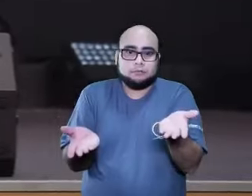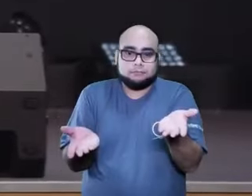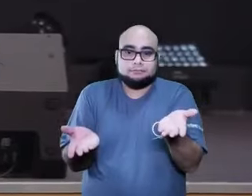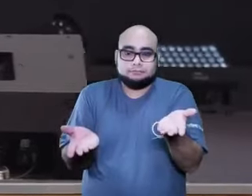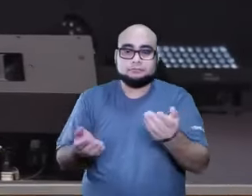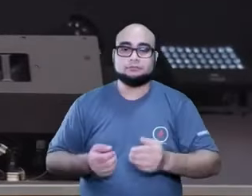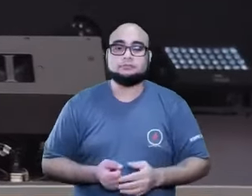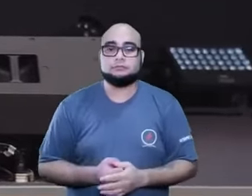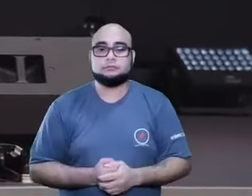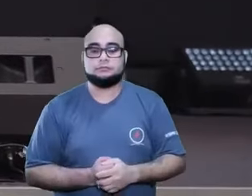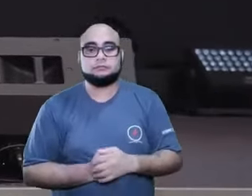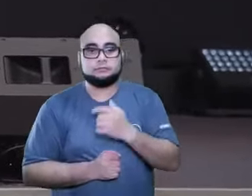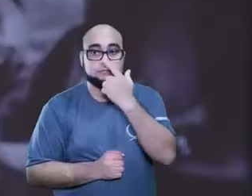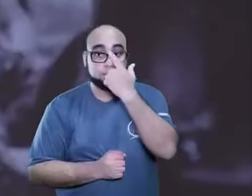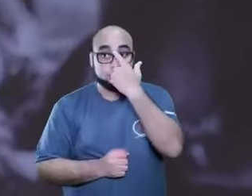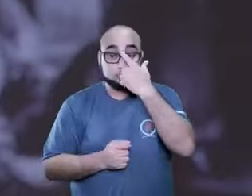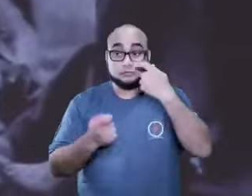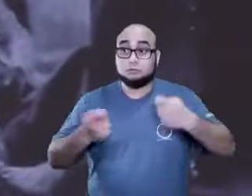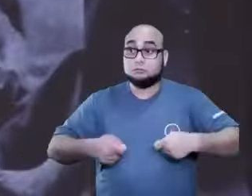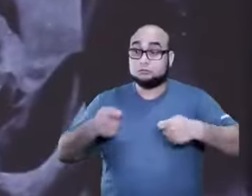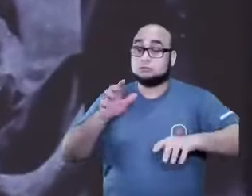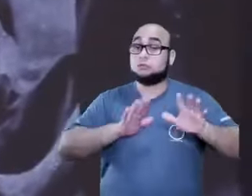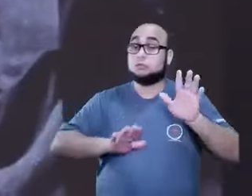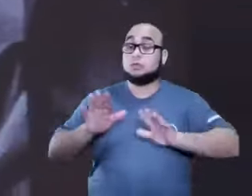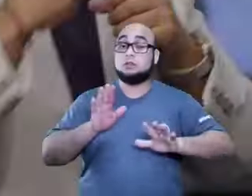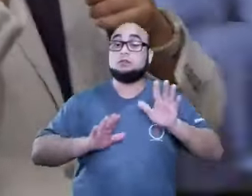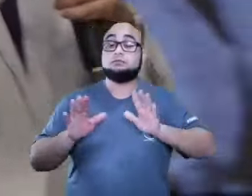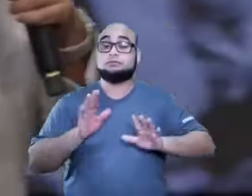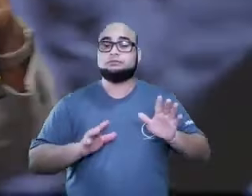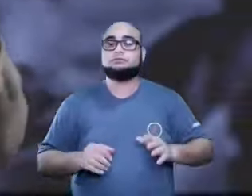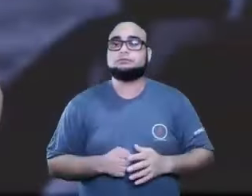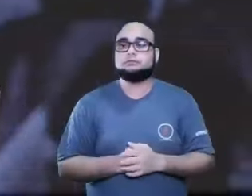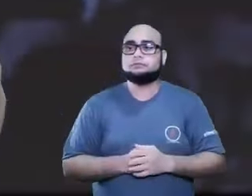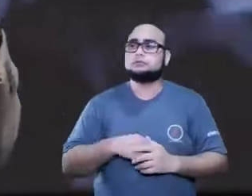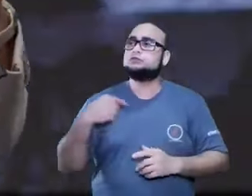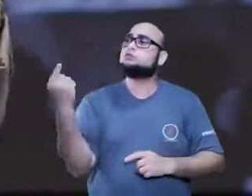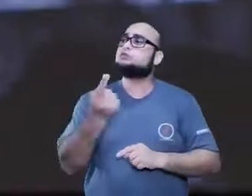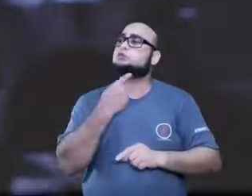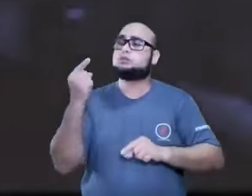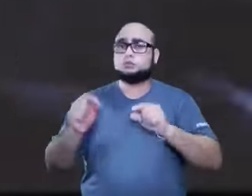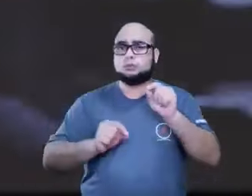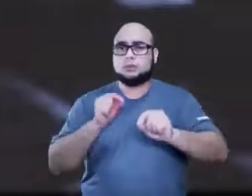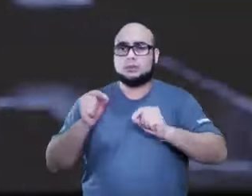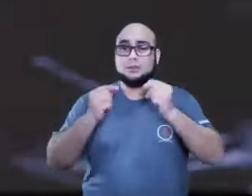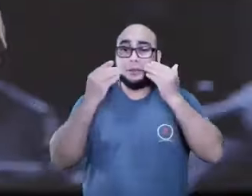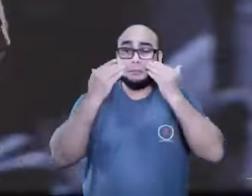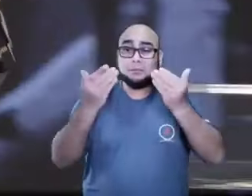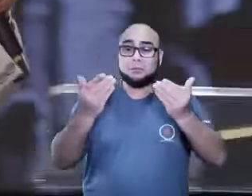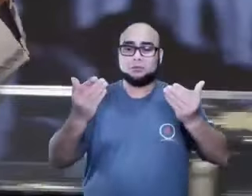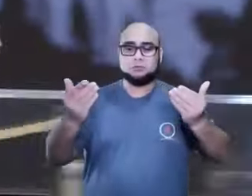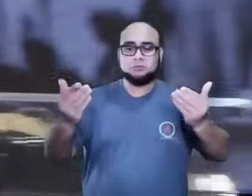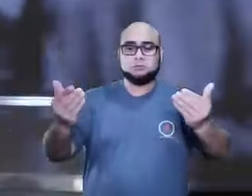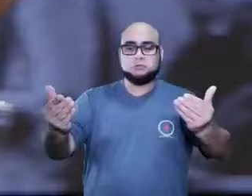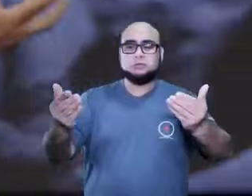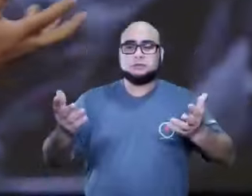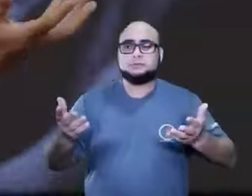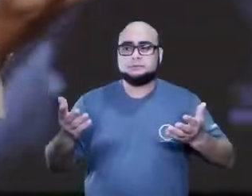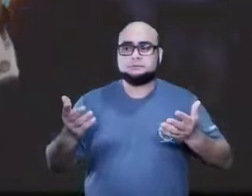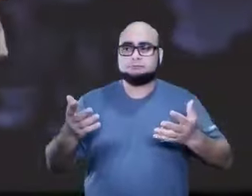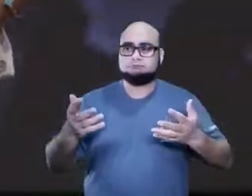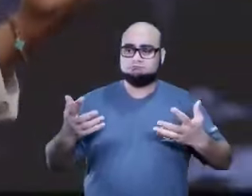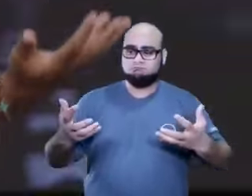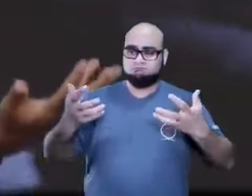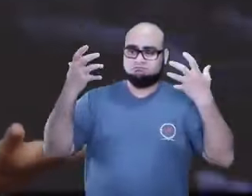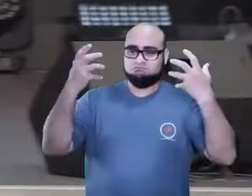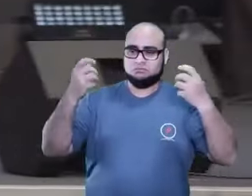E é esse o cuidado que a gente tem que ter. Para a nossa embalagem não transmitir uma mensagem, mas na hora